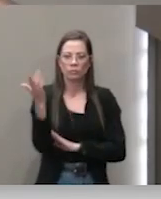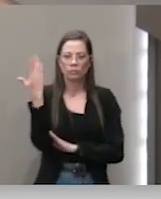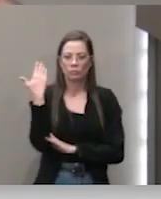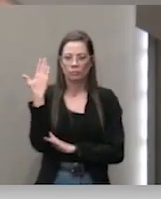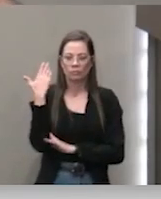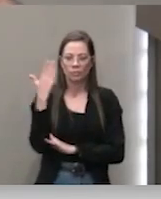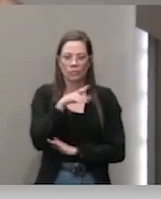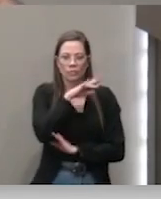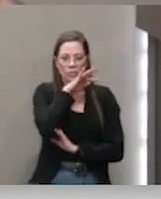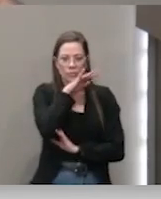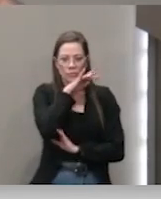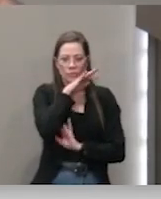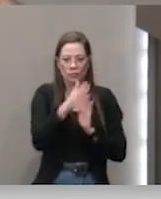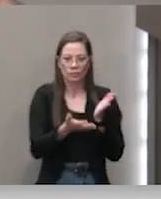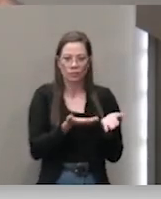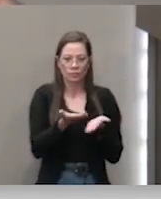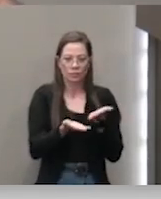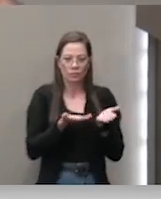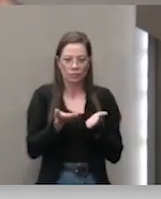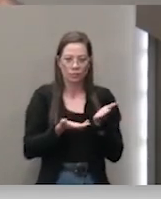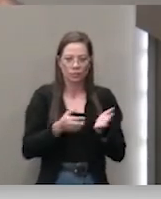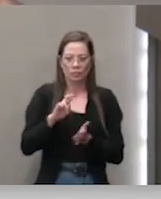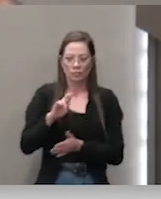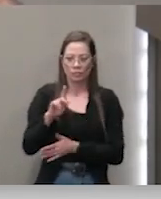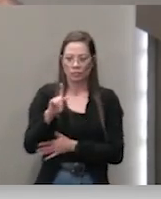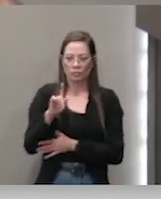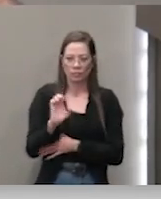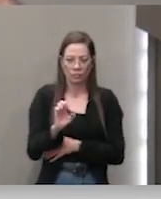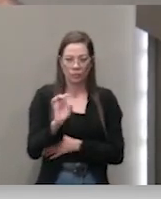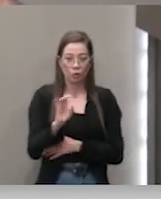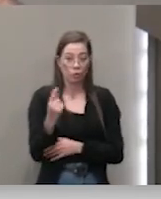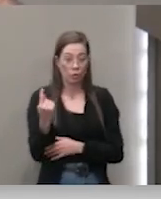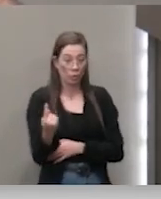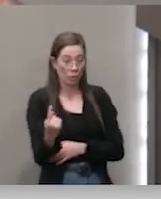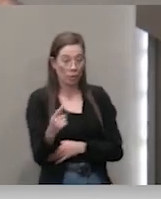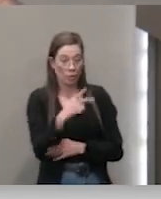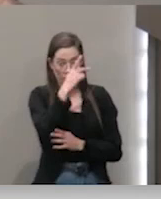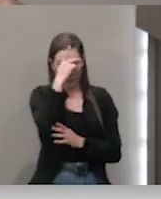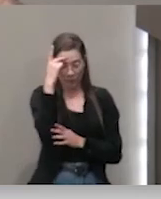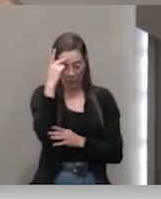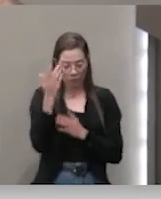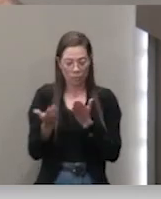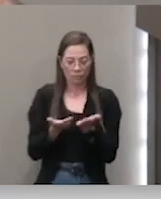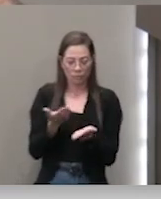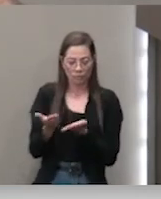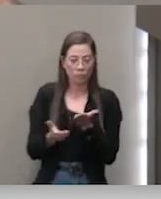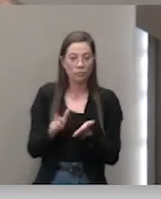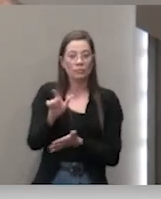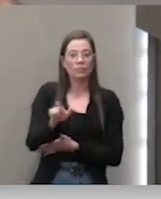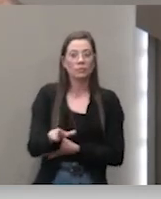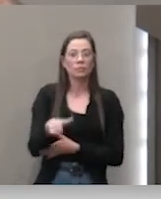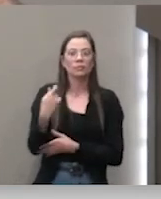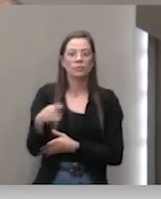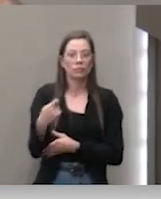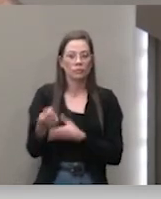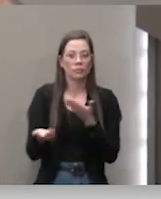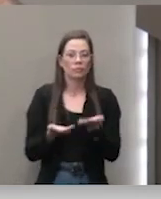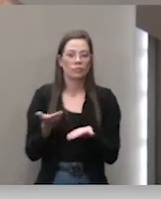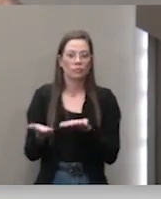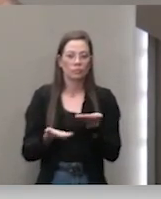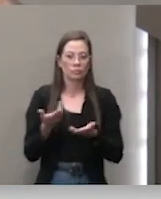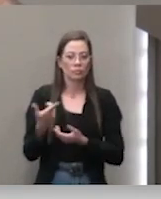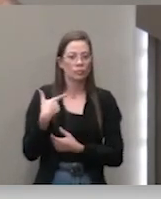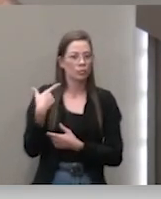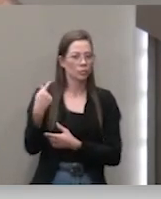péssimo atendimento na RGE, onde só havia um atendente somente. Quem precisou de atendimento